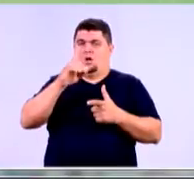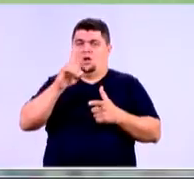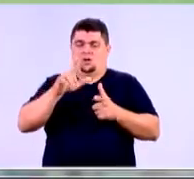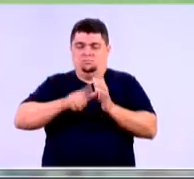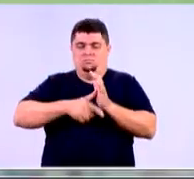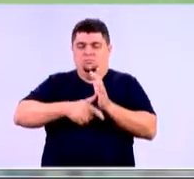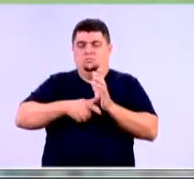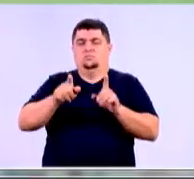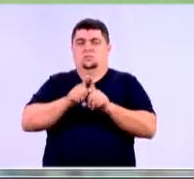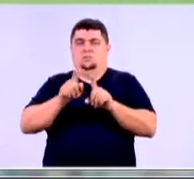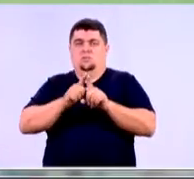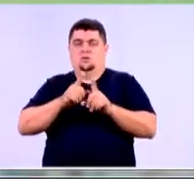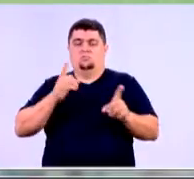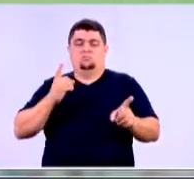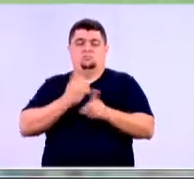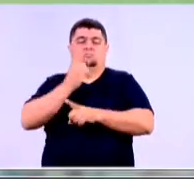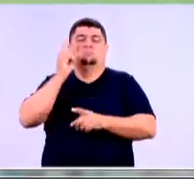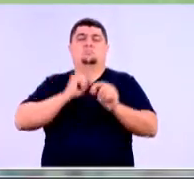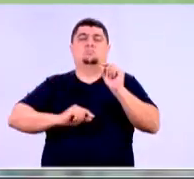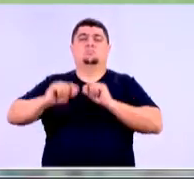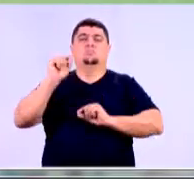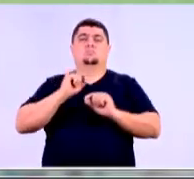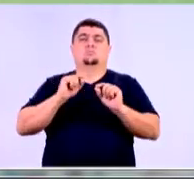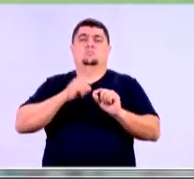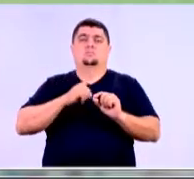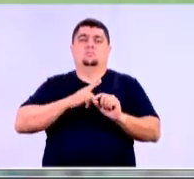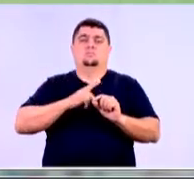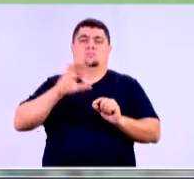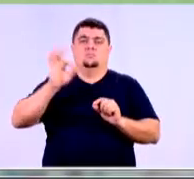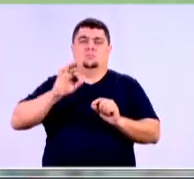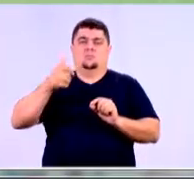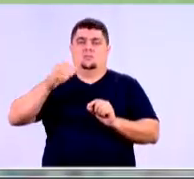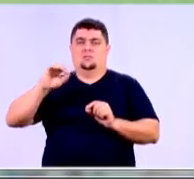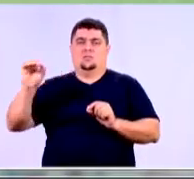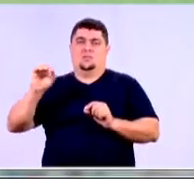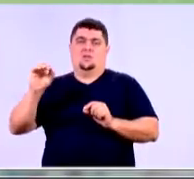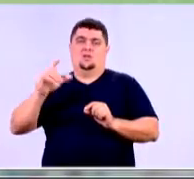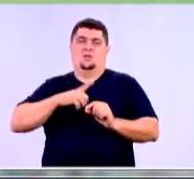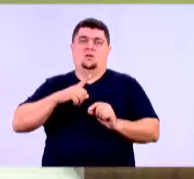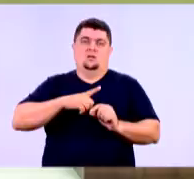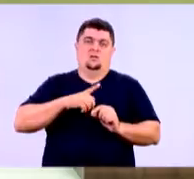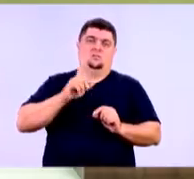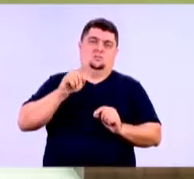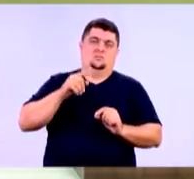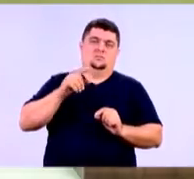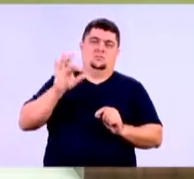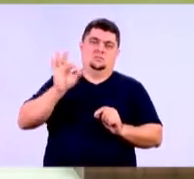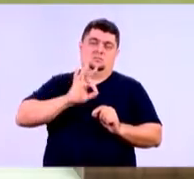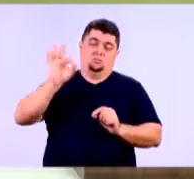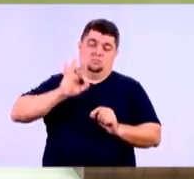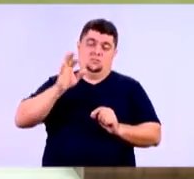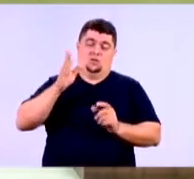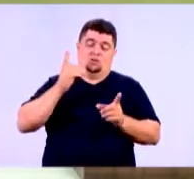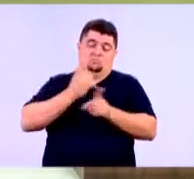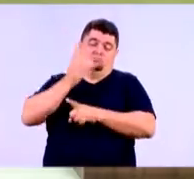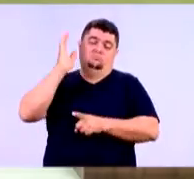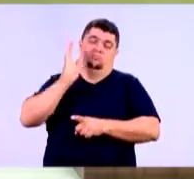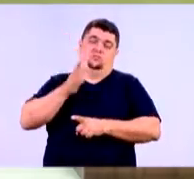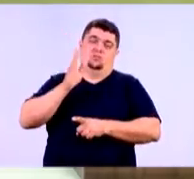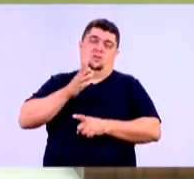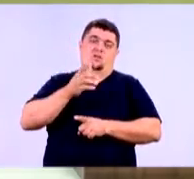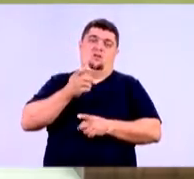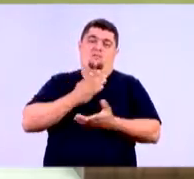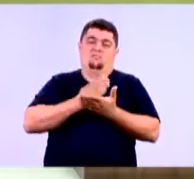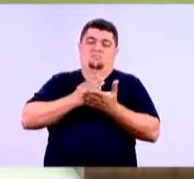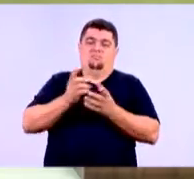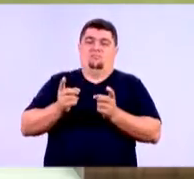dessa forma você vai achar, né, já que está multiplicado por 100, a própria fórmula indica que você vai achar o percentual de vendas a prazo